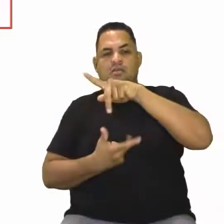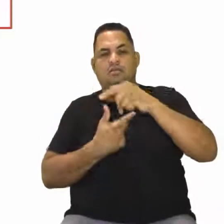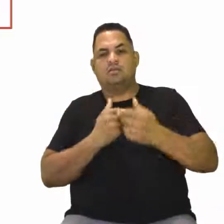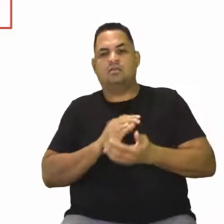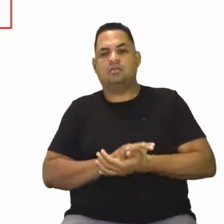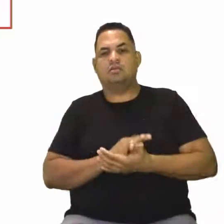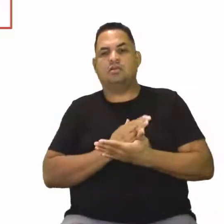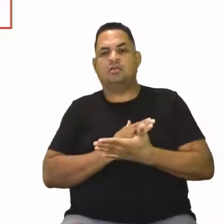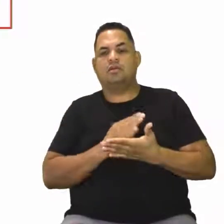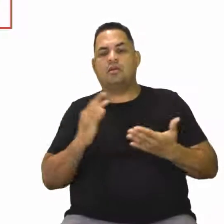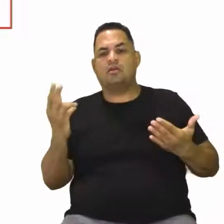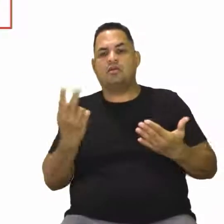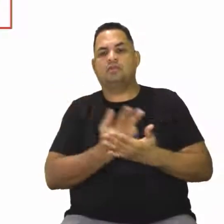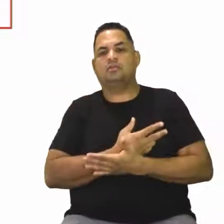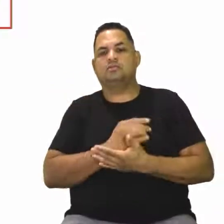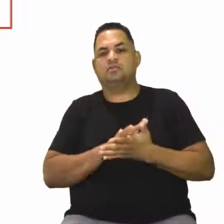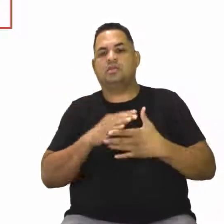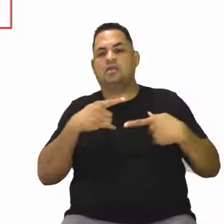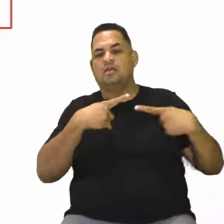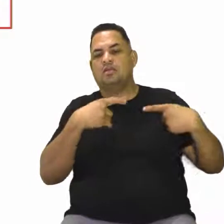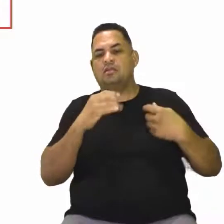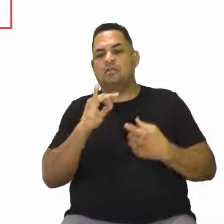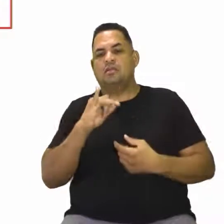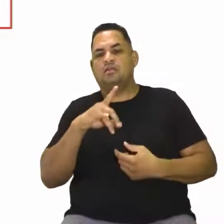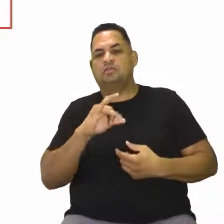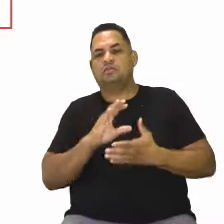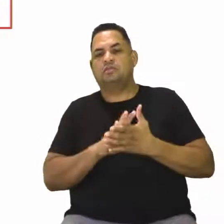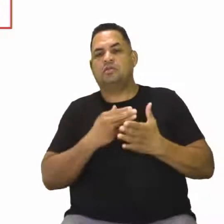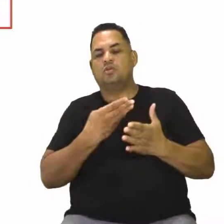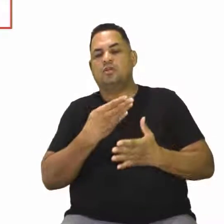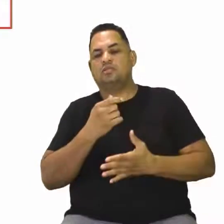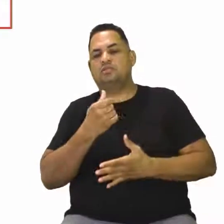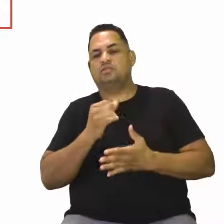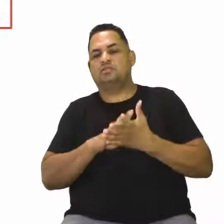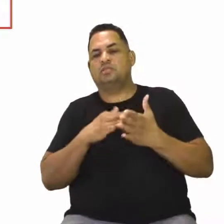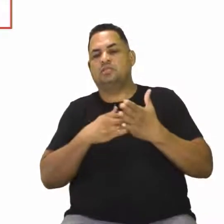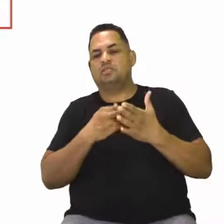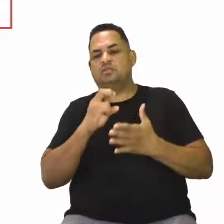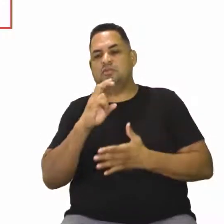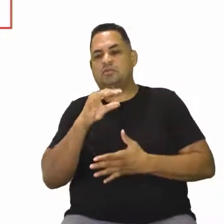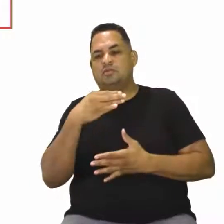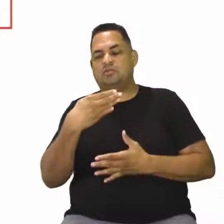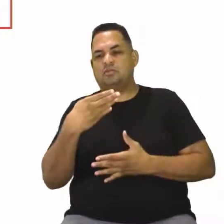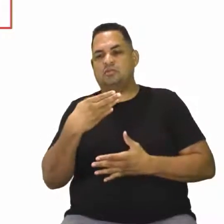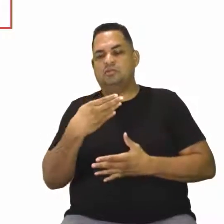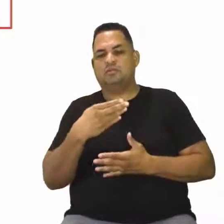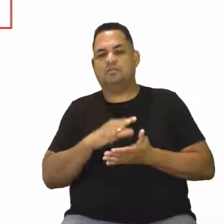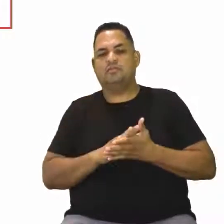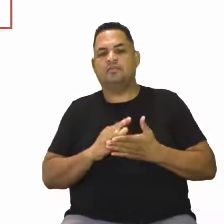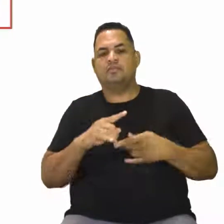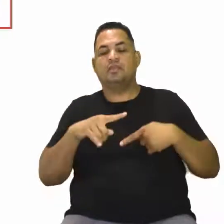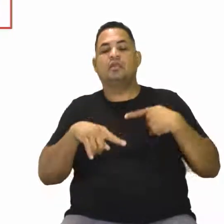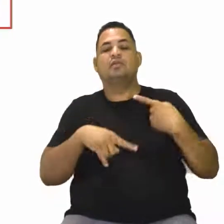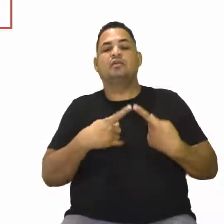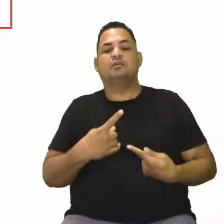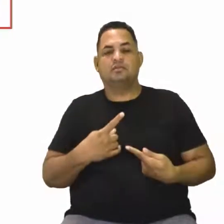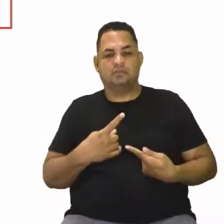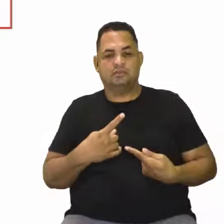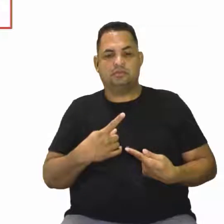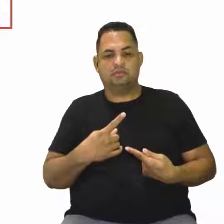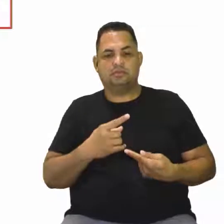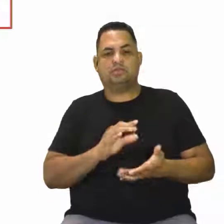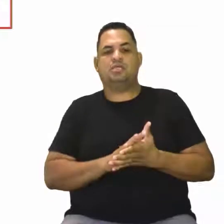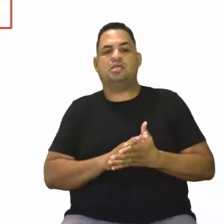então a famosa Guerra da Indochina, que vai de 46 até 54. E logo depois a Guerra